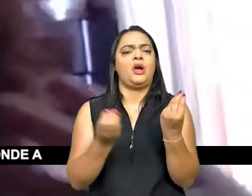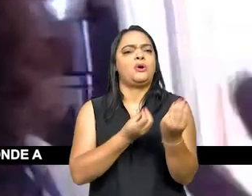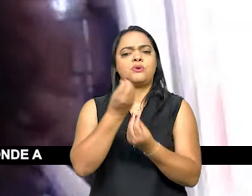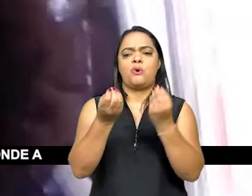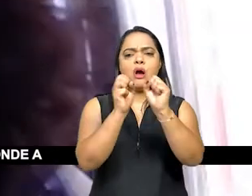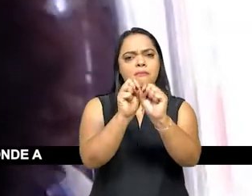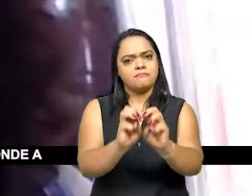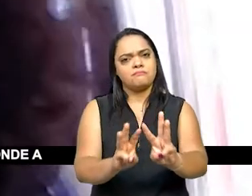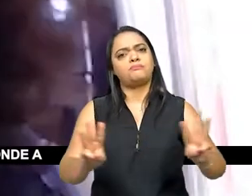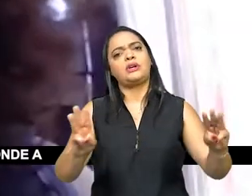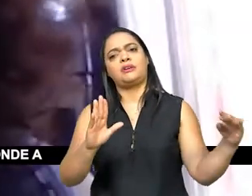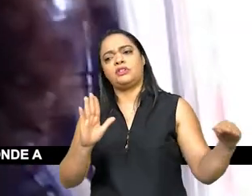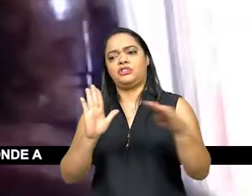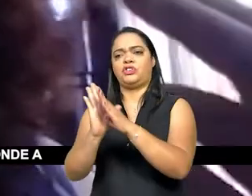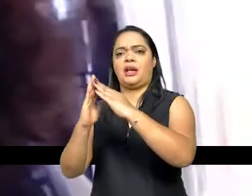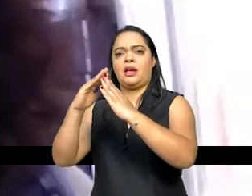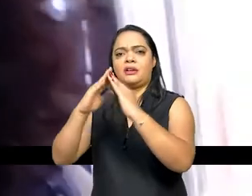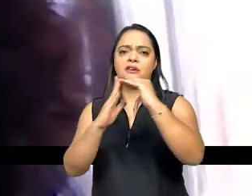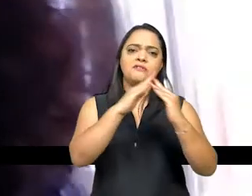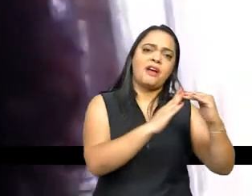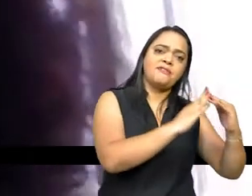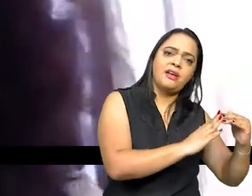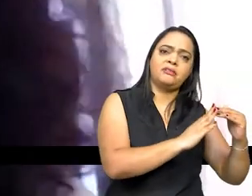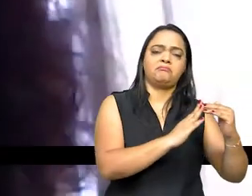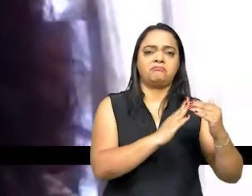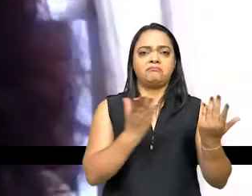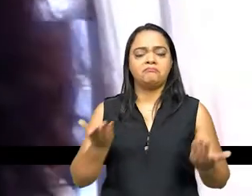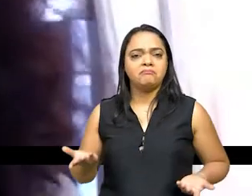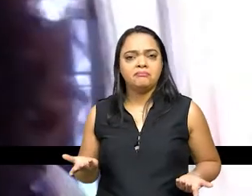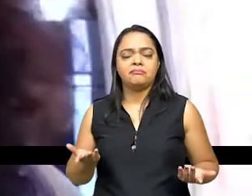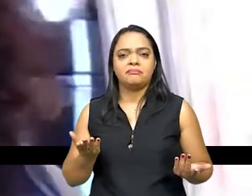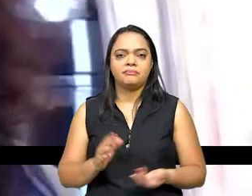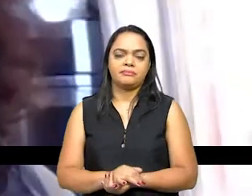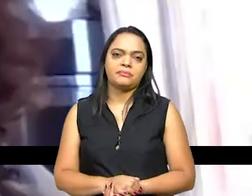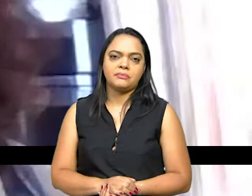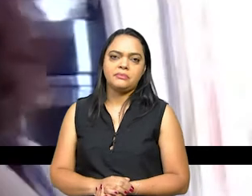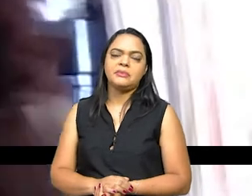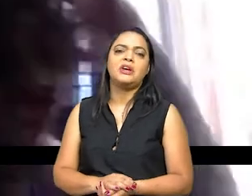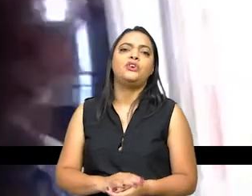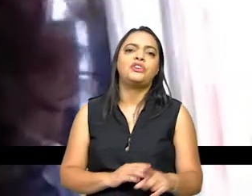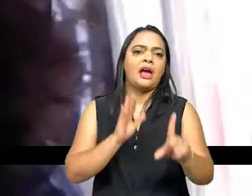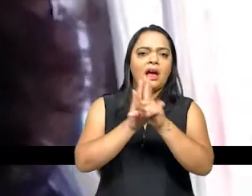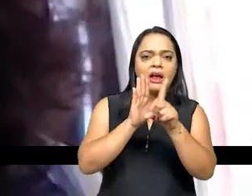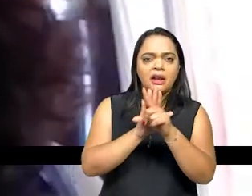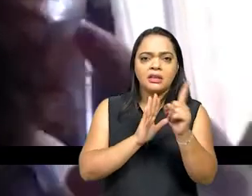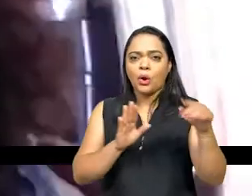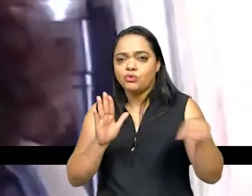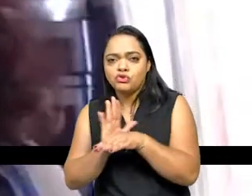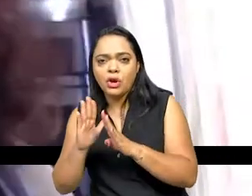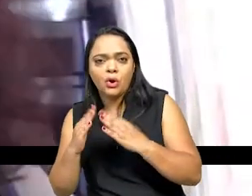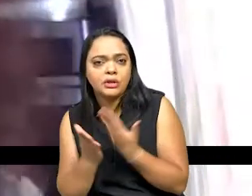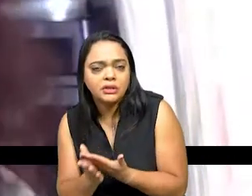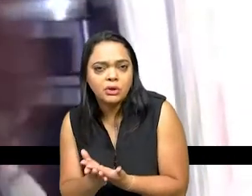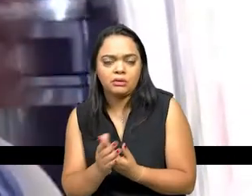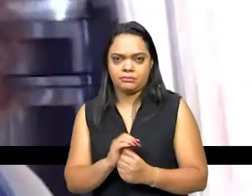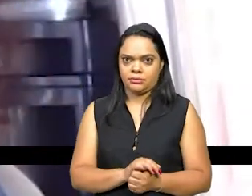vai chegar nesses lugares onde a lei não chegou na escola? Ou se chegou, pior ainda, ela chegou